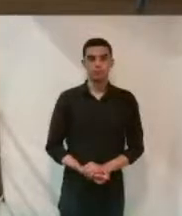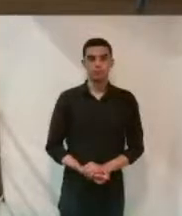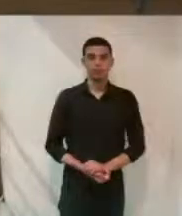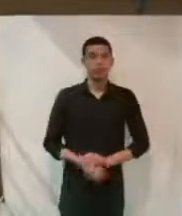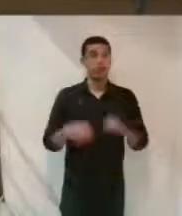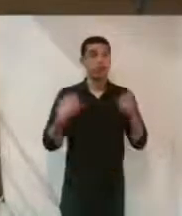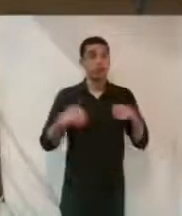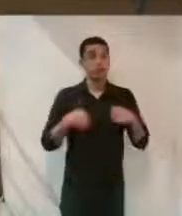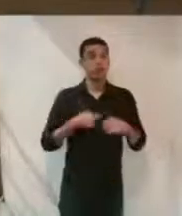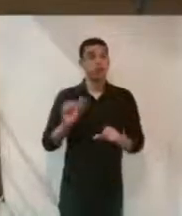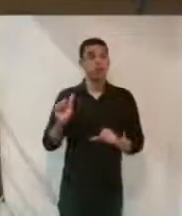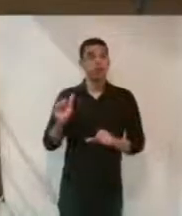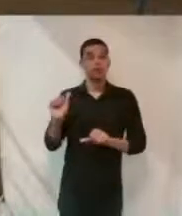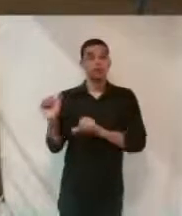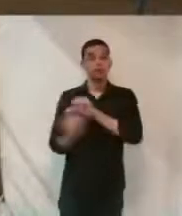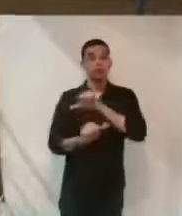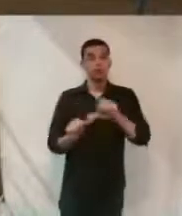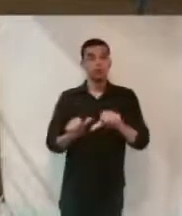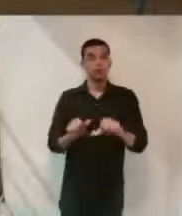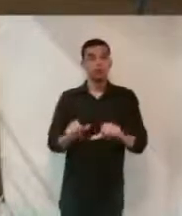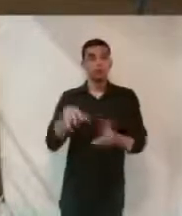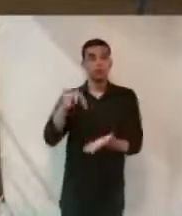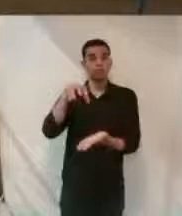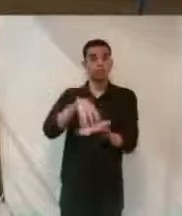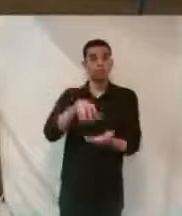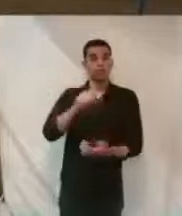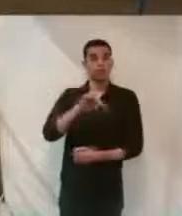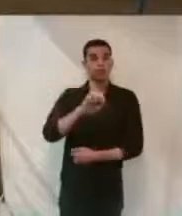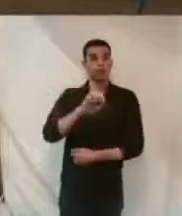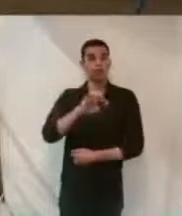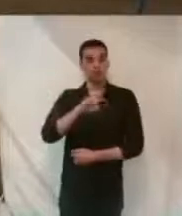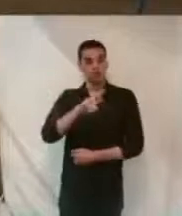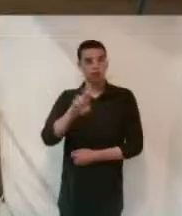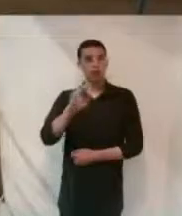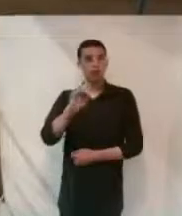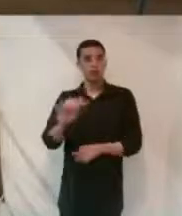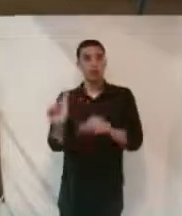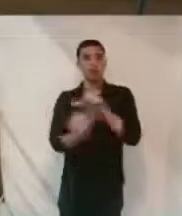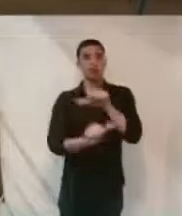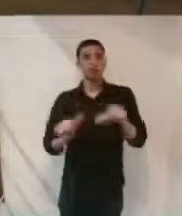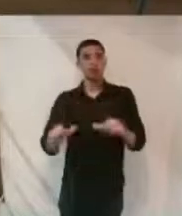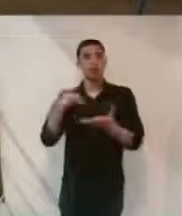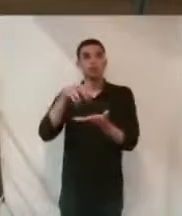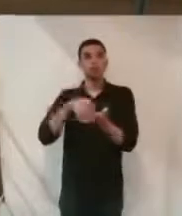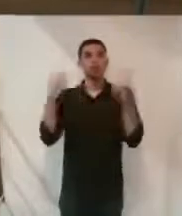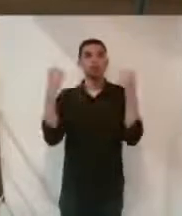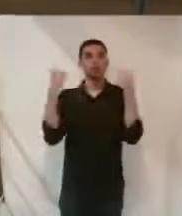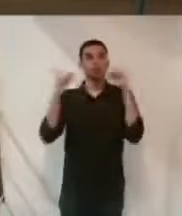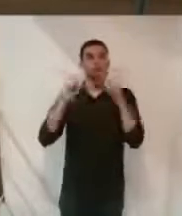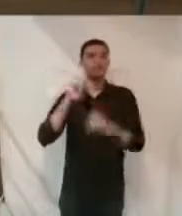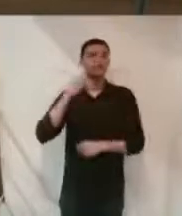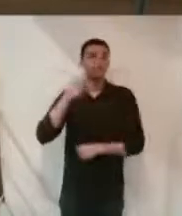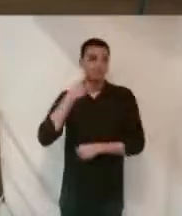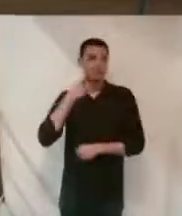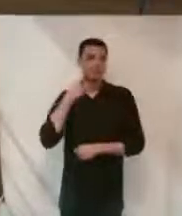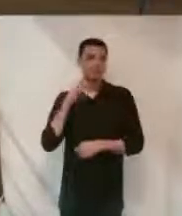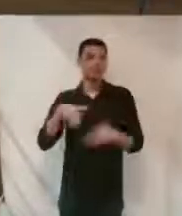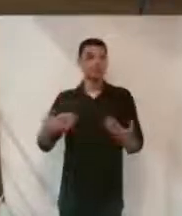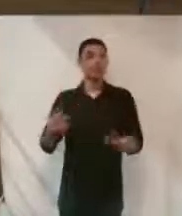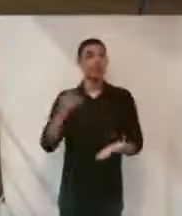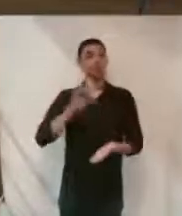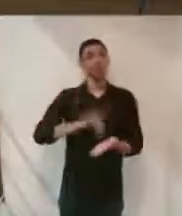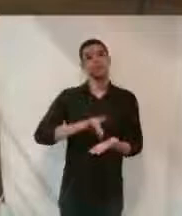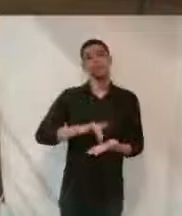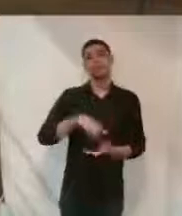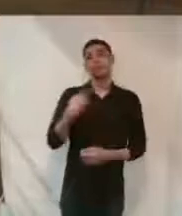que é o que está acontecendo em boa parte da Europa. Então, de fato, o nosso fim almejado, que é o fim dos lixões, precisa também